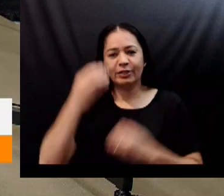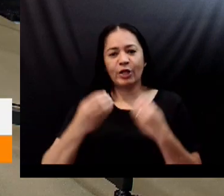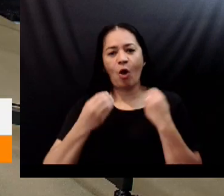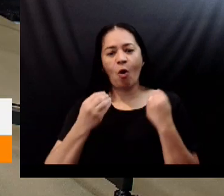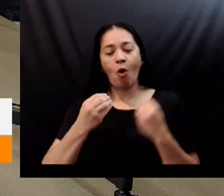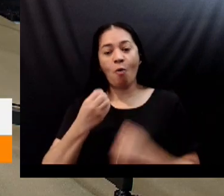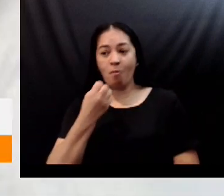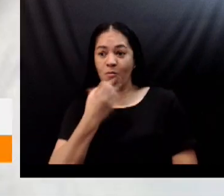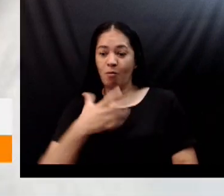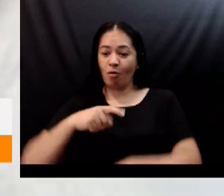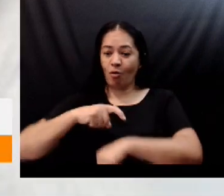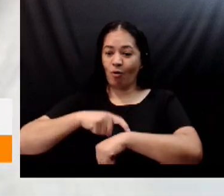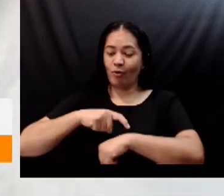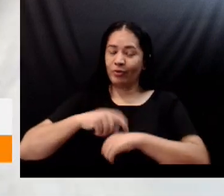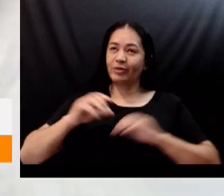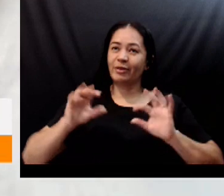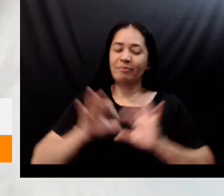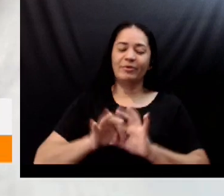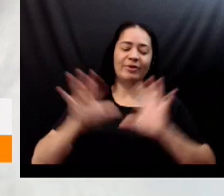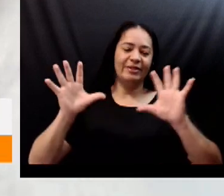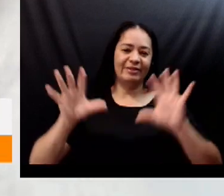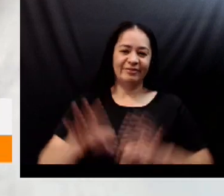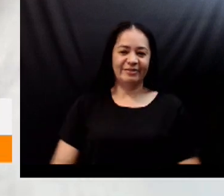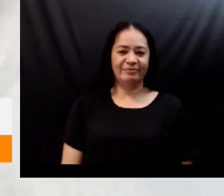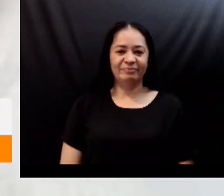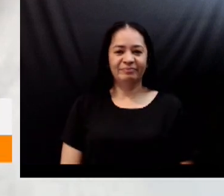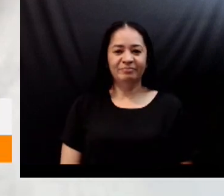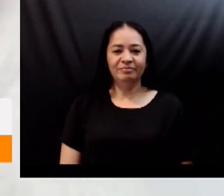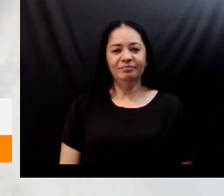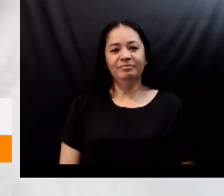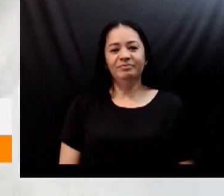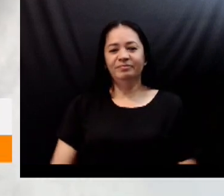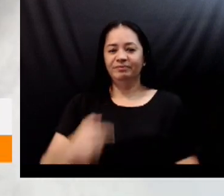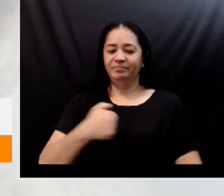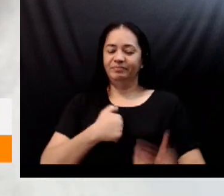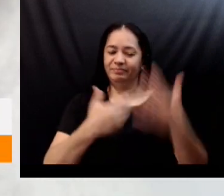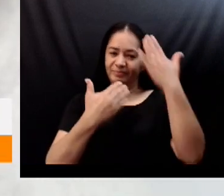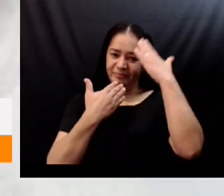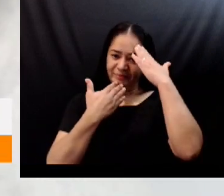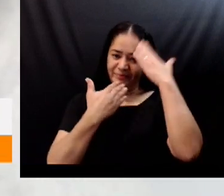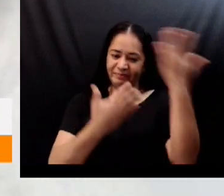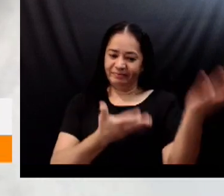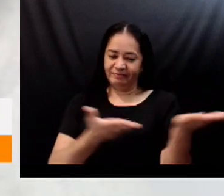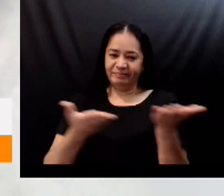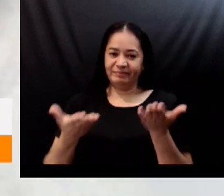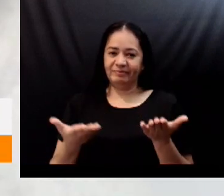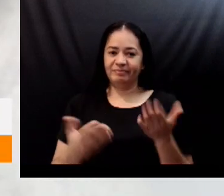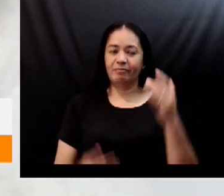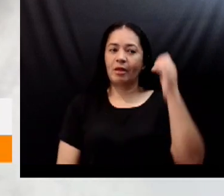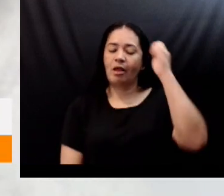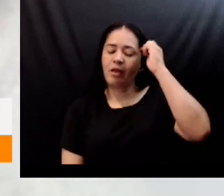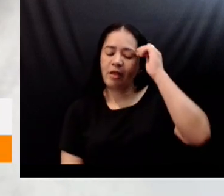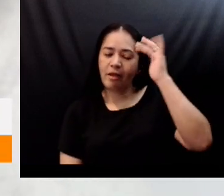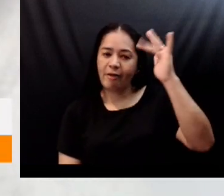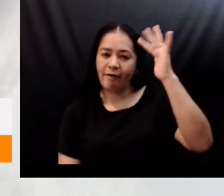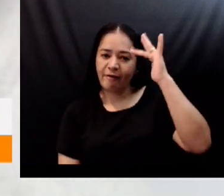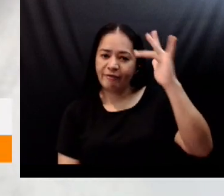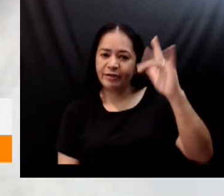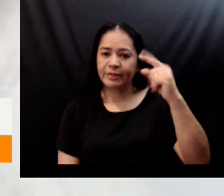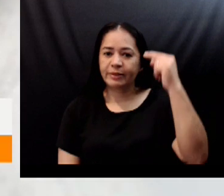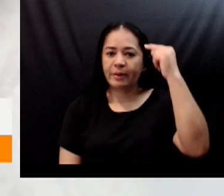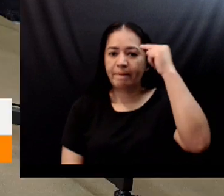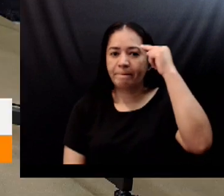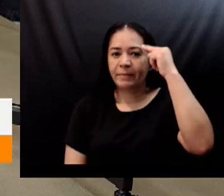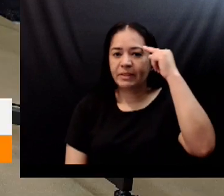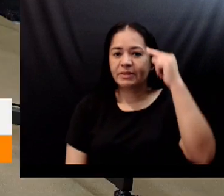ósseo. Eu que agradeço pelo convite e reflitam, galera, vamos pensar sobre o autocuidado.